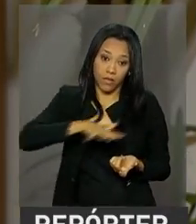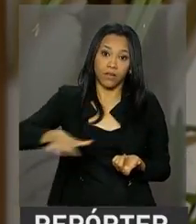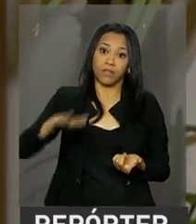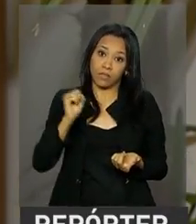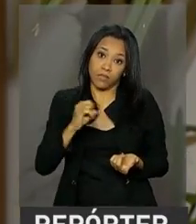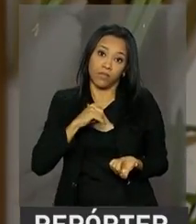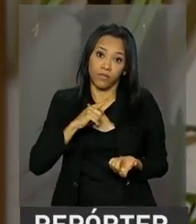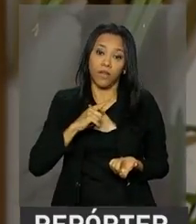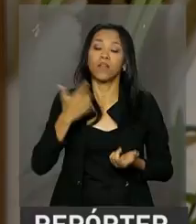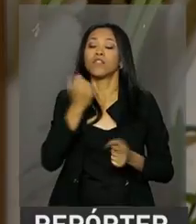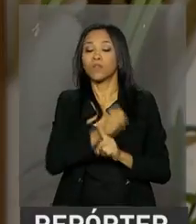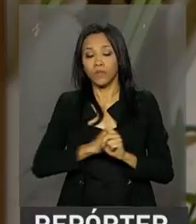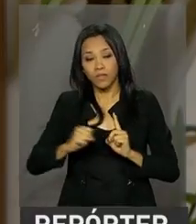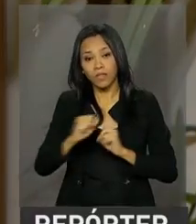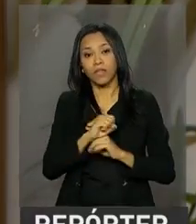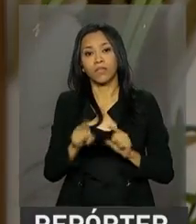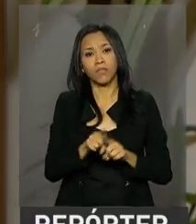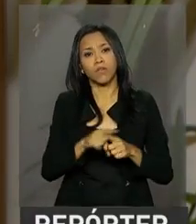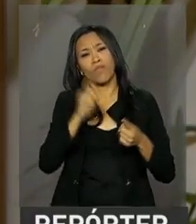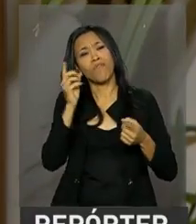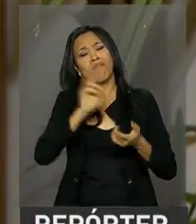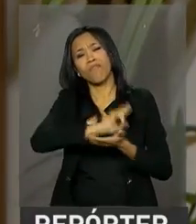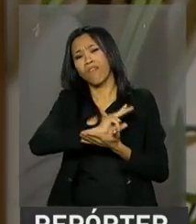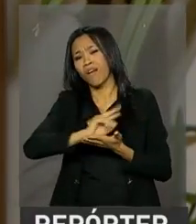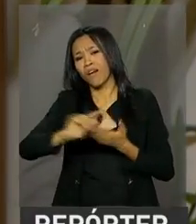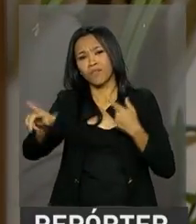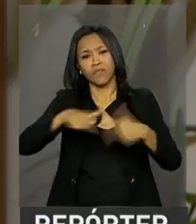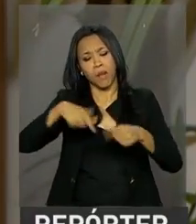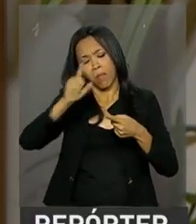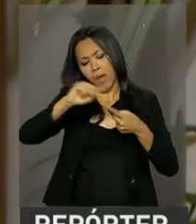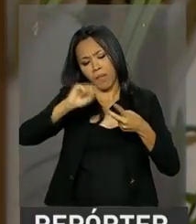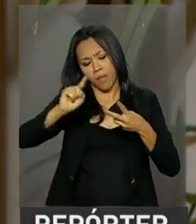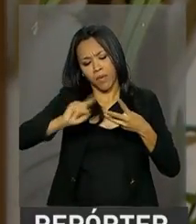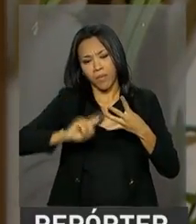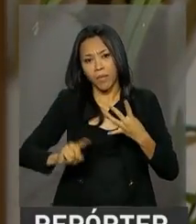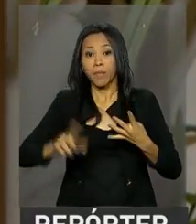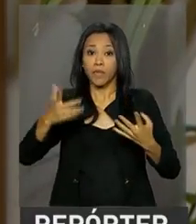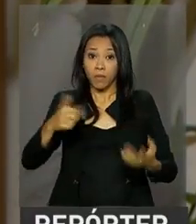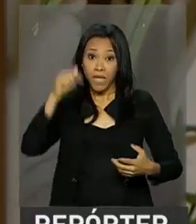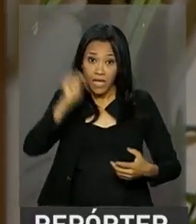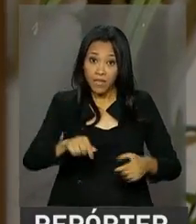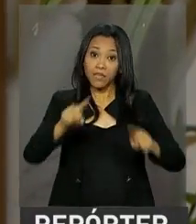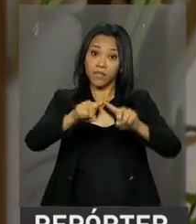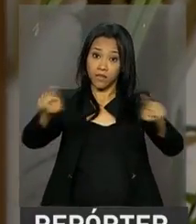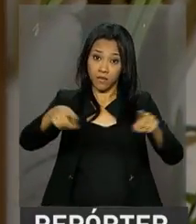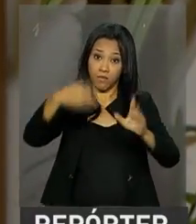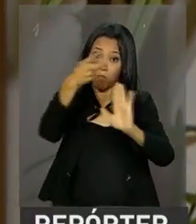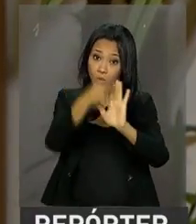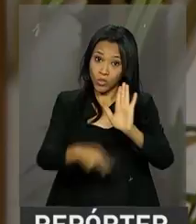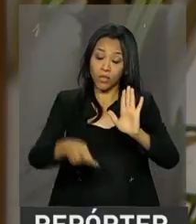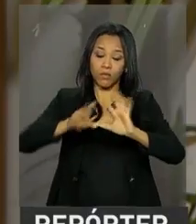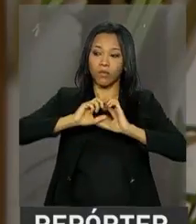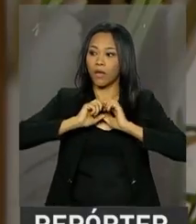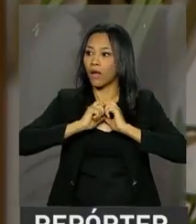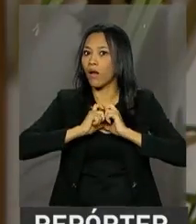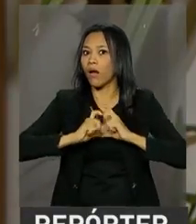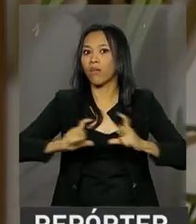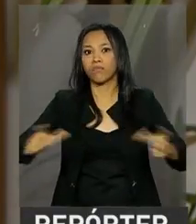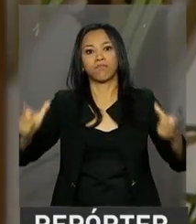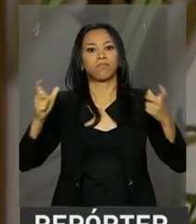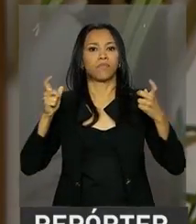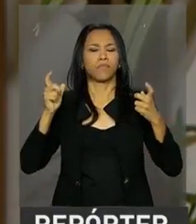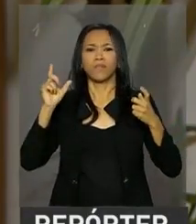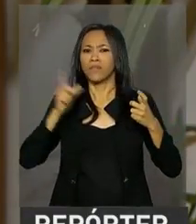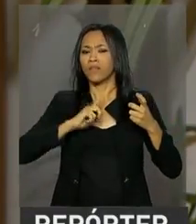medidas sociais. Então, o projeto de regularização fundiária é bastante amplo e contempla